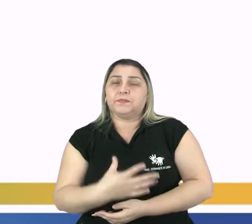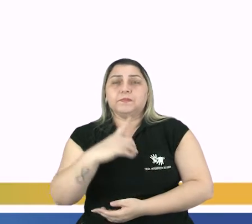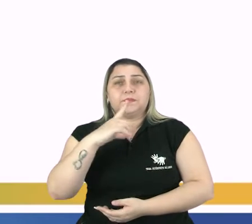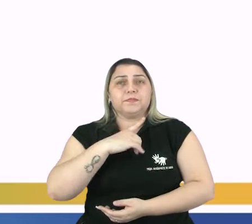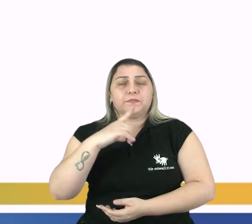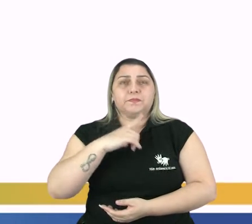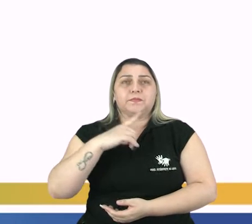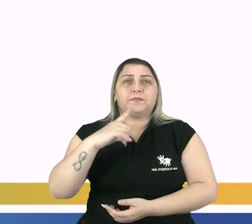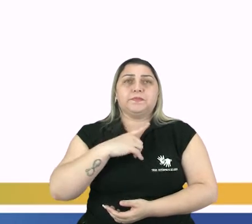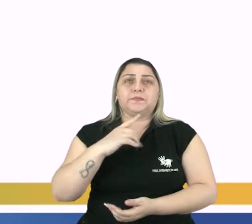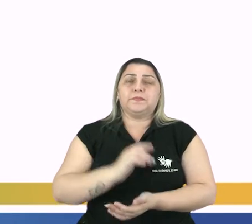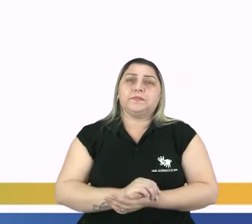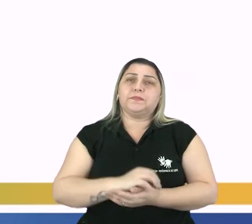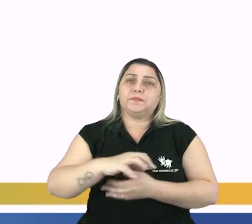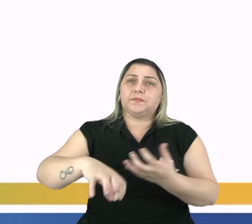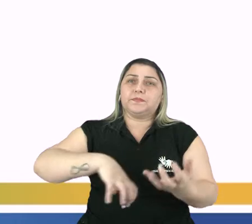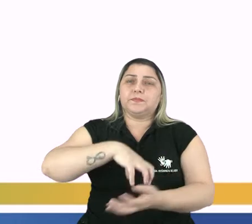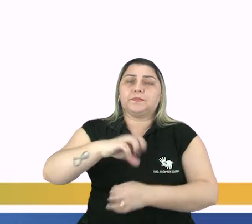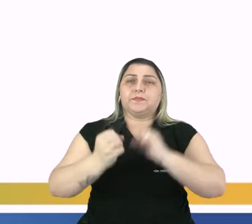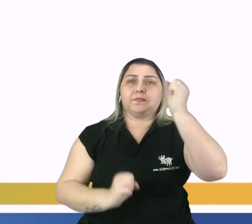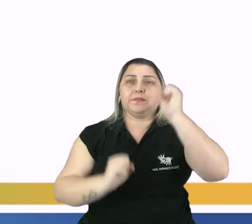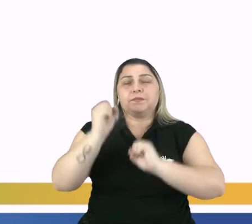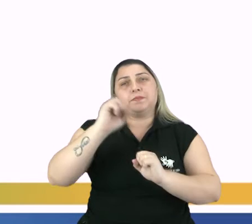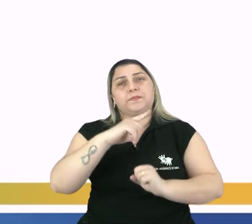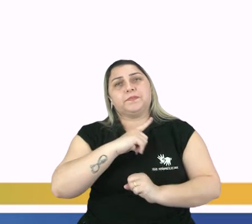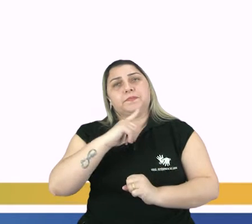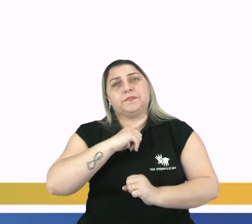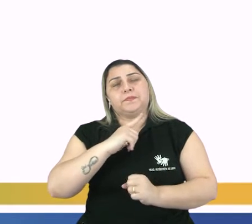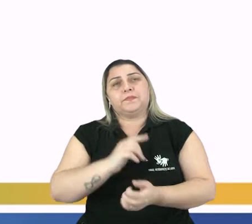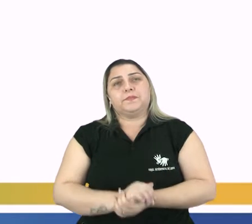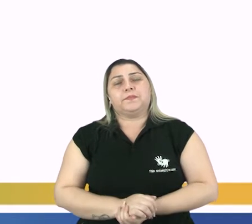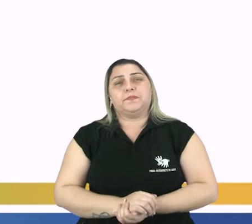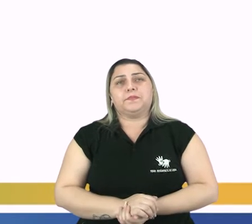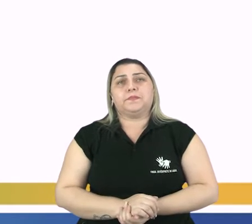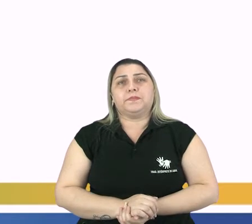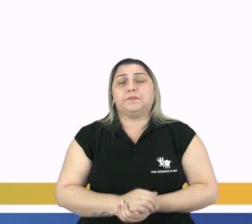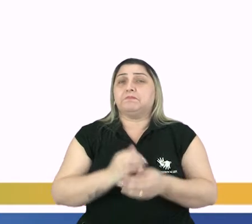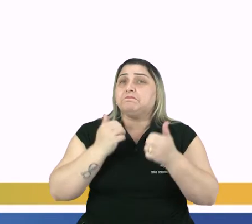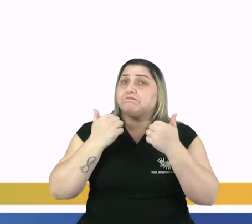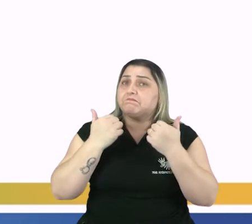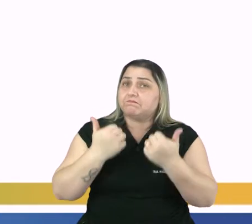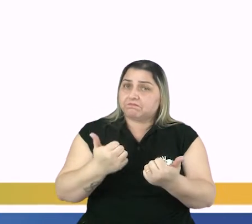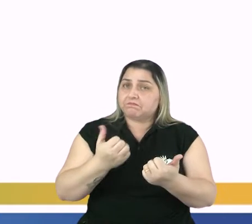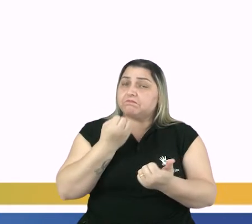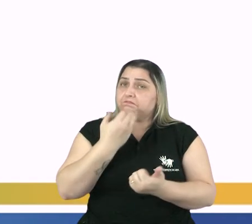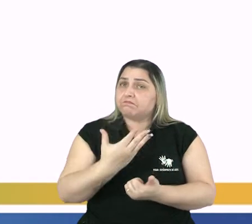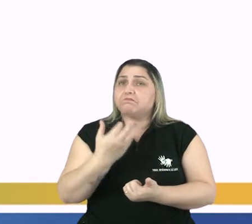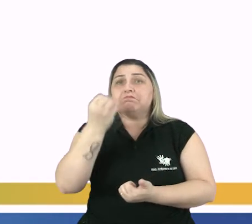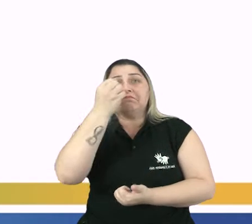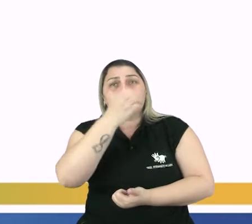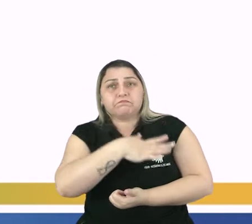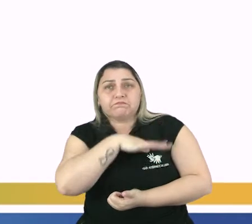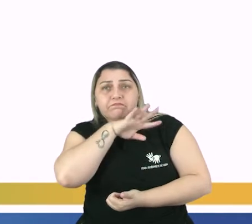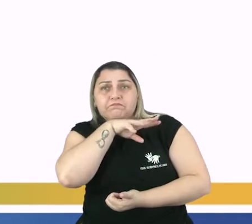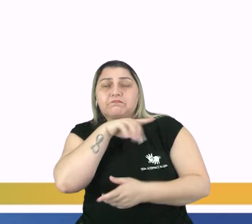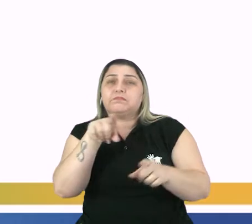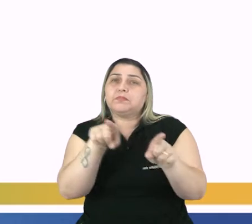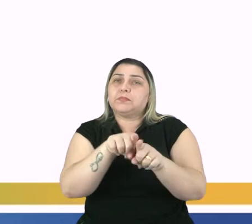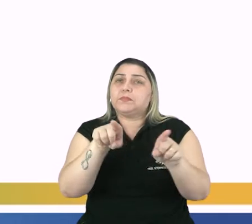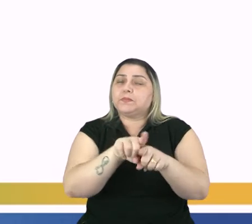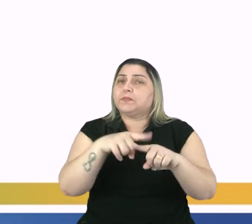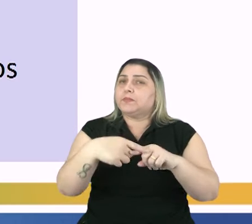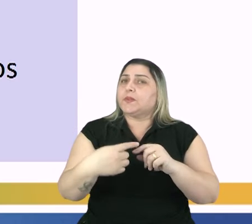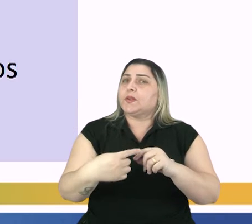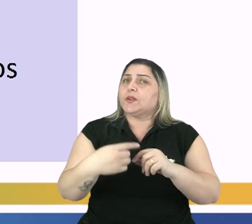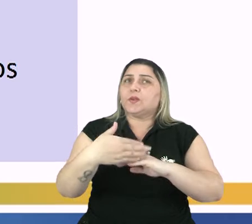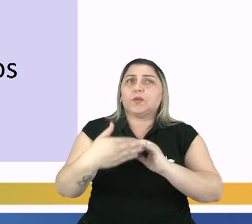ter, nessa questão da revolução industrial, nós vamos ter fatores positivos e fatores negativos, porque nem tudo